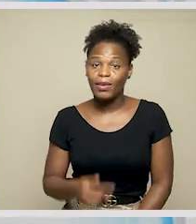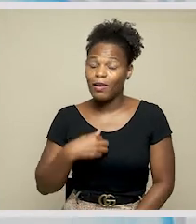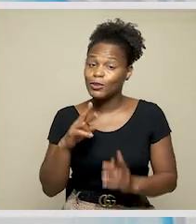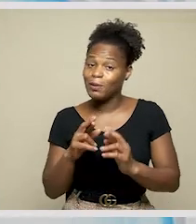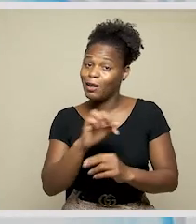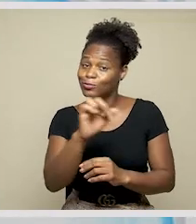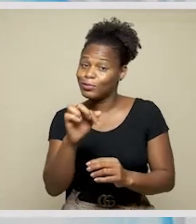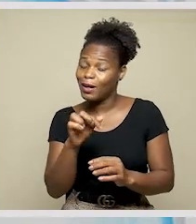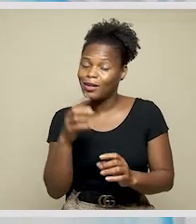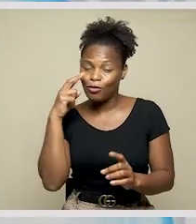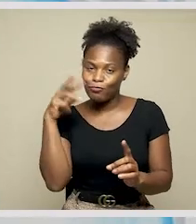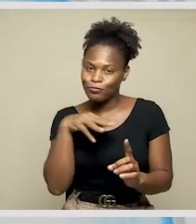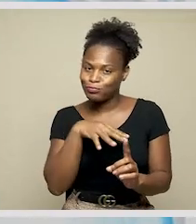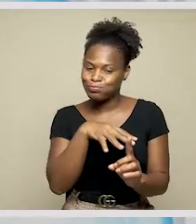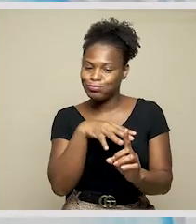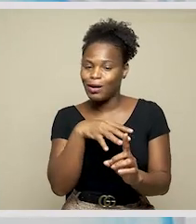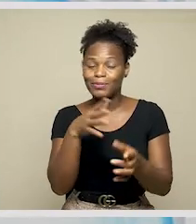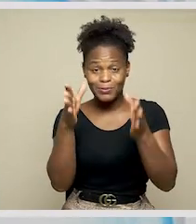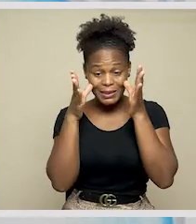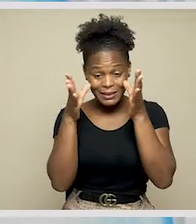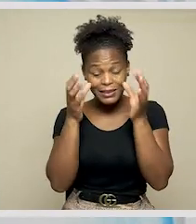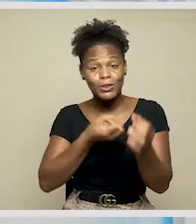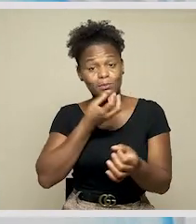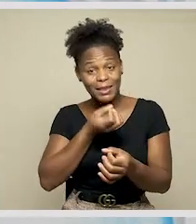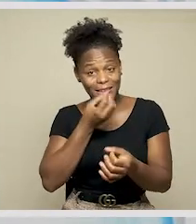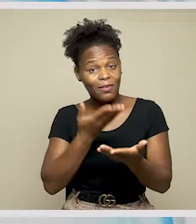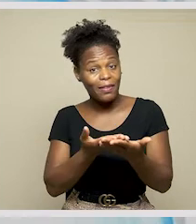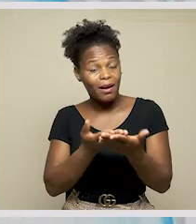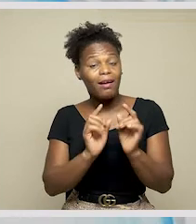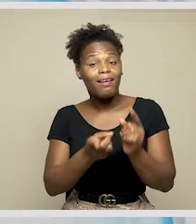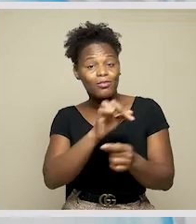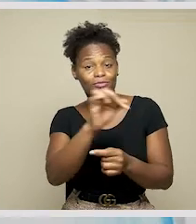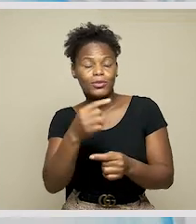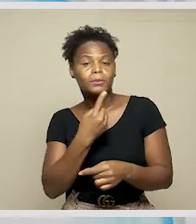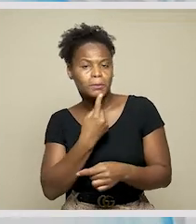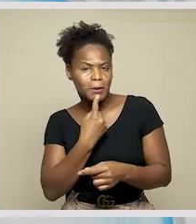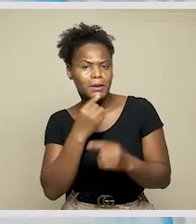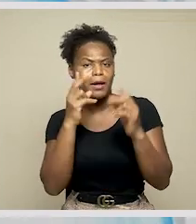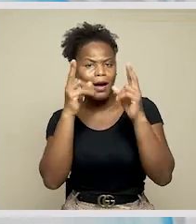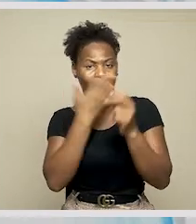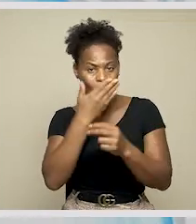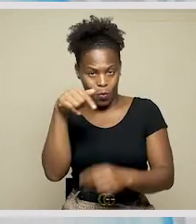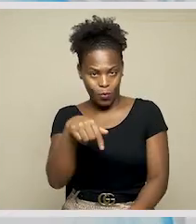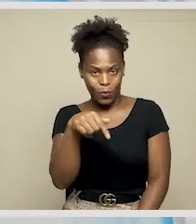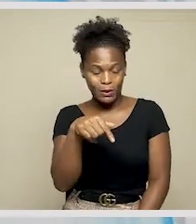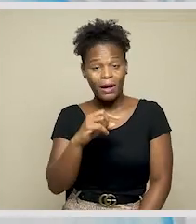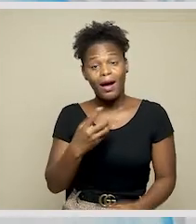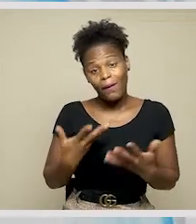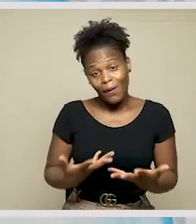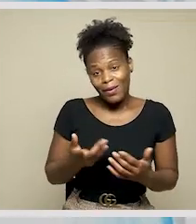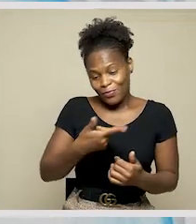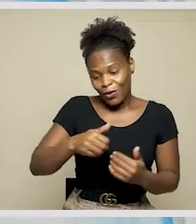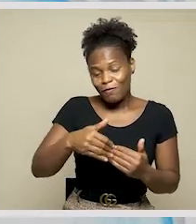Espero que tenham seguido atentamente a explicação dada e que tenham compreendido a matéria de hoje. Para tal,